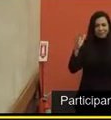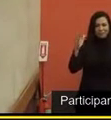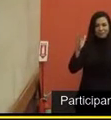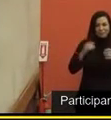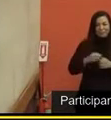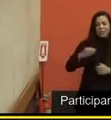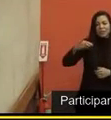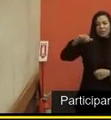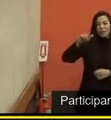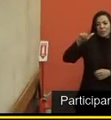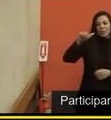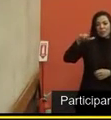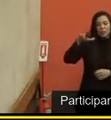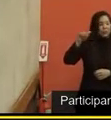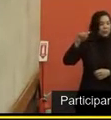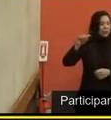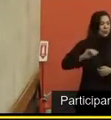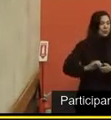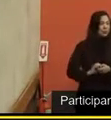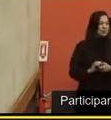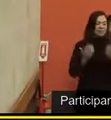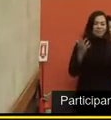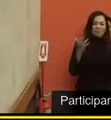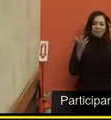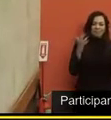Marina Degani Maluf.